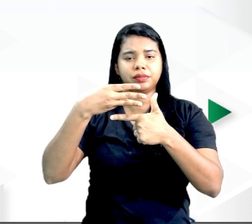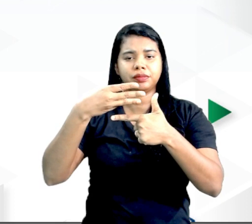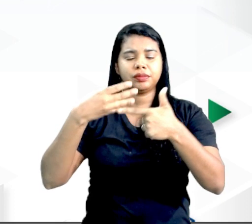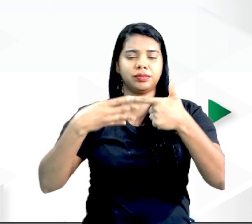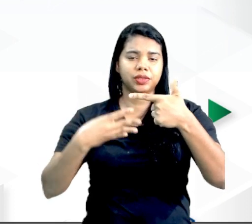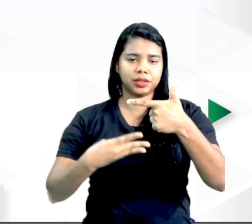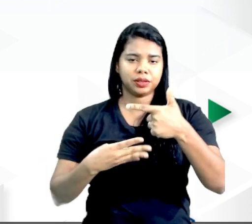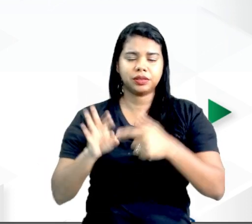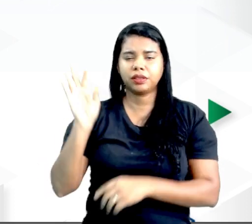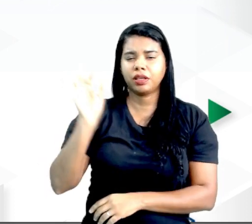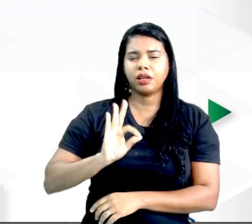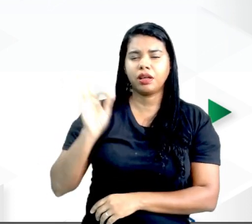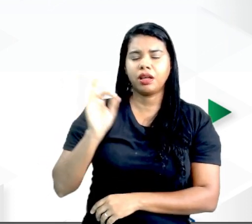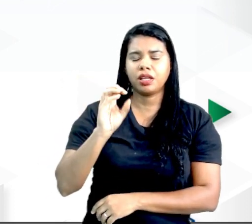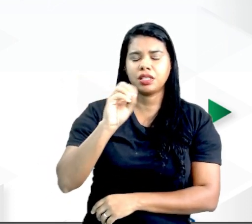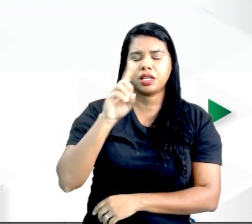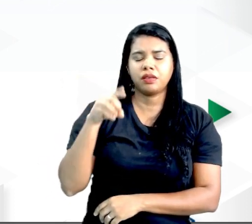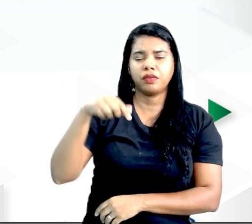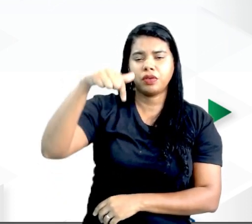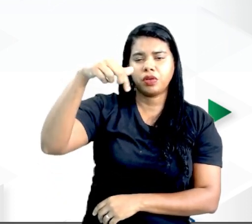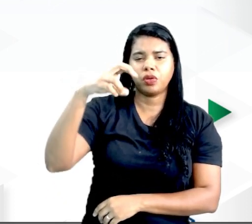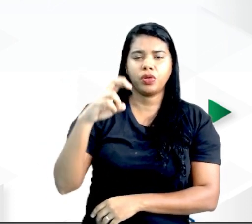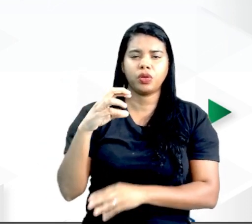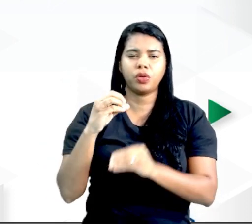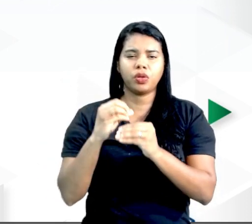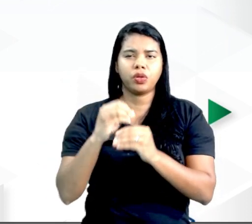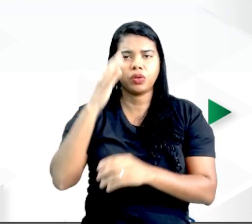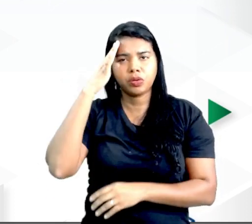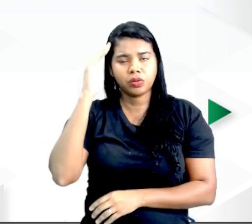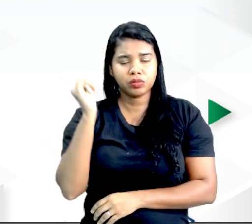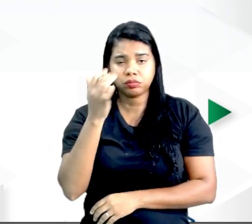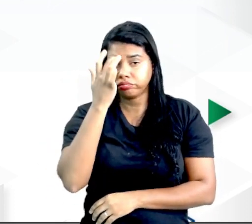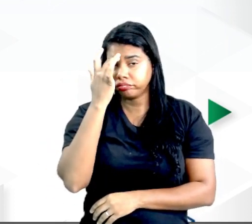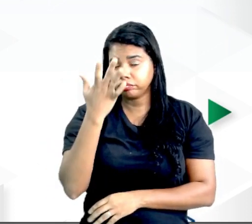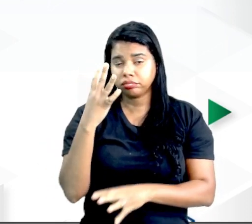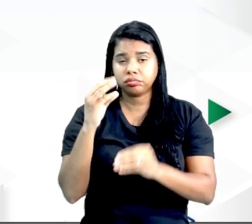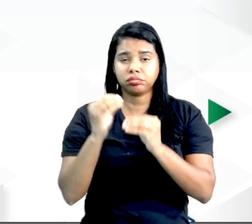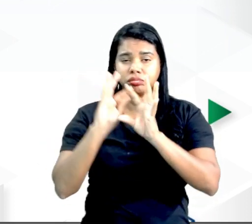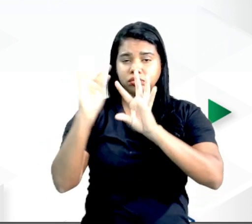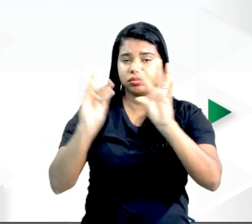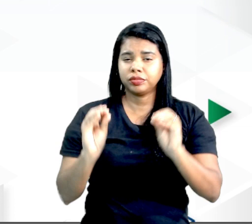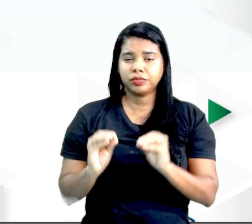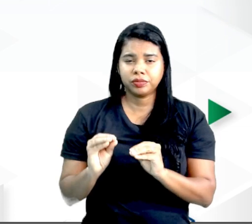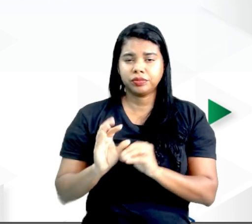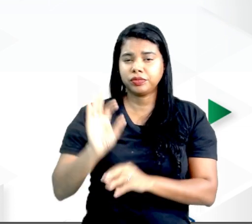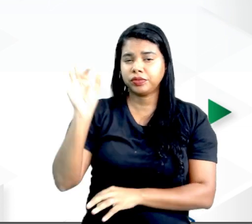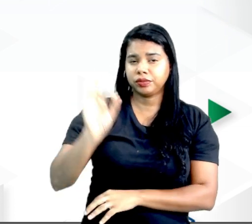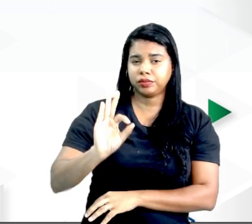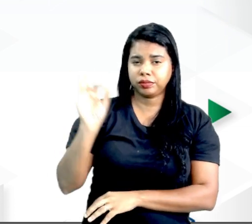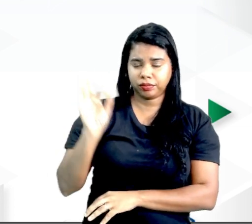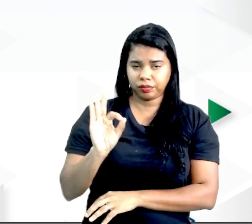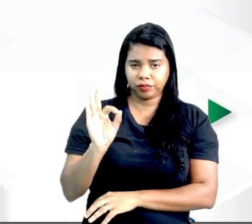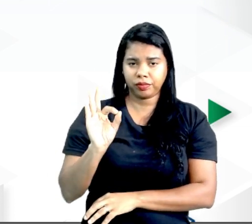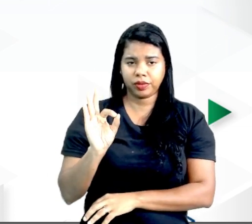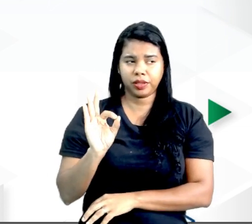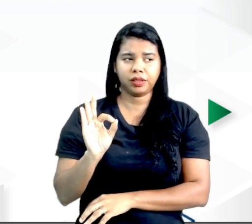de 0,75. Para eu descobrir a porcentagem é muito fácil. Eu pego a taxa, essa